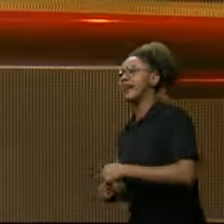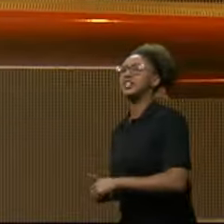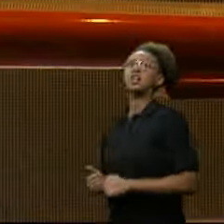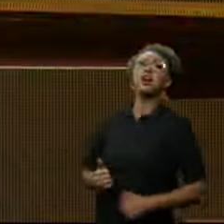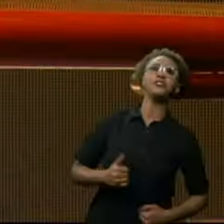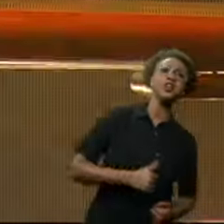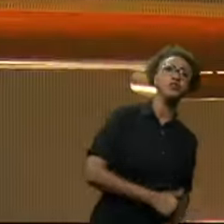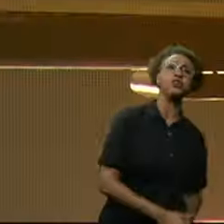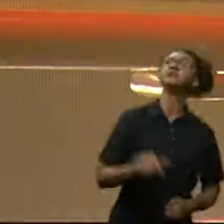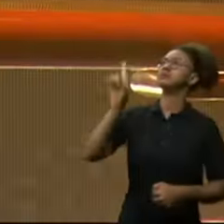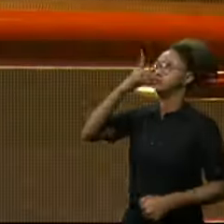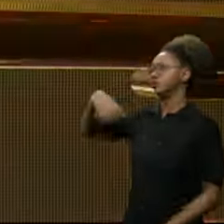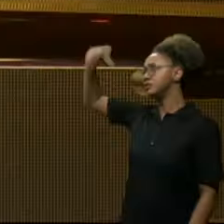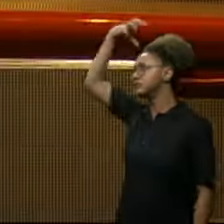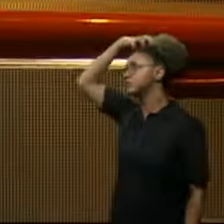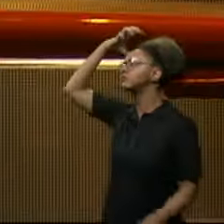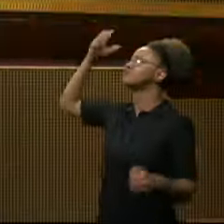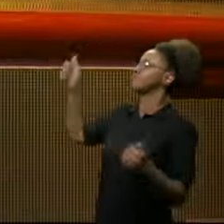e